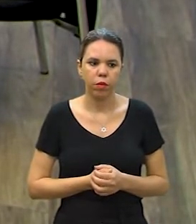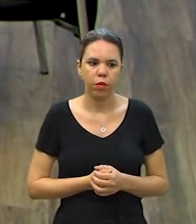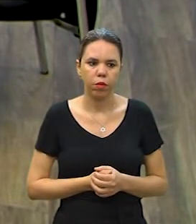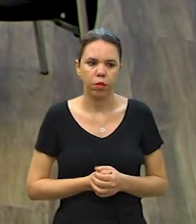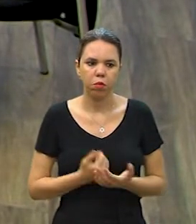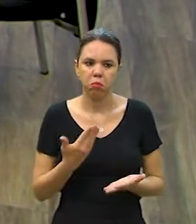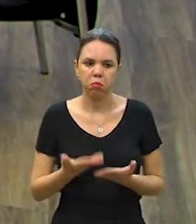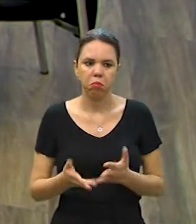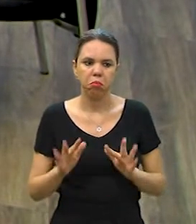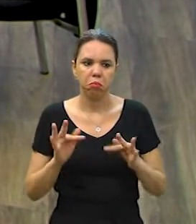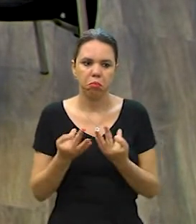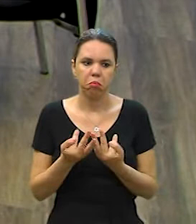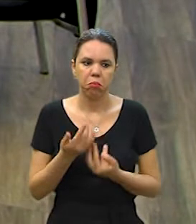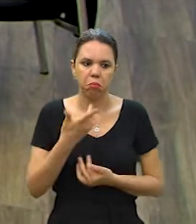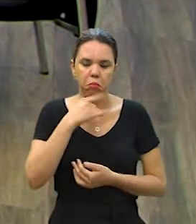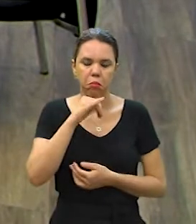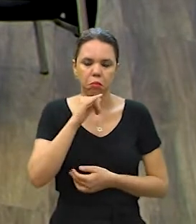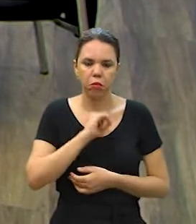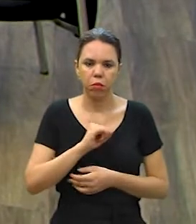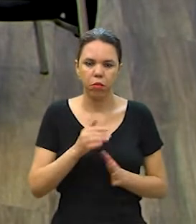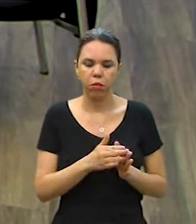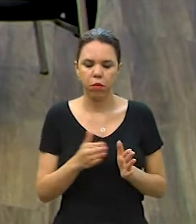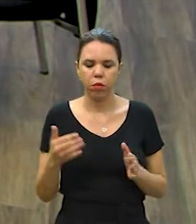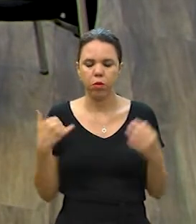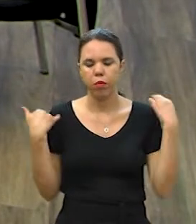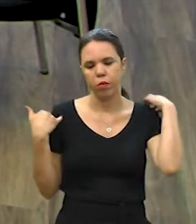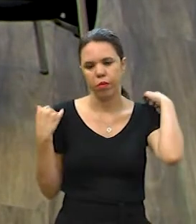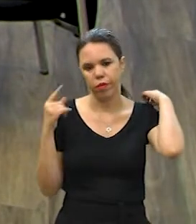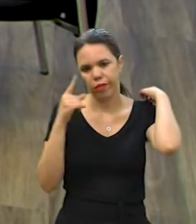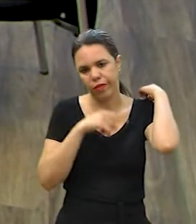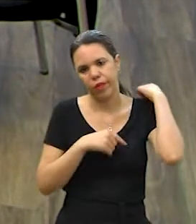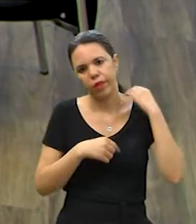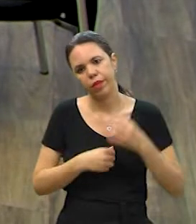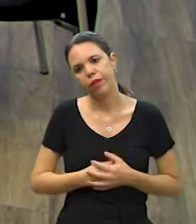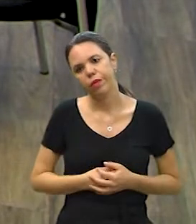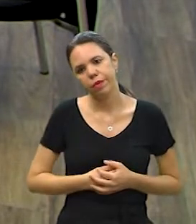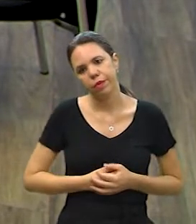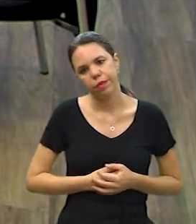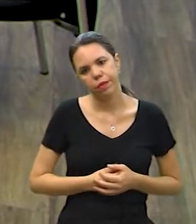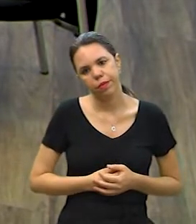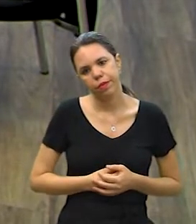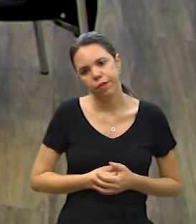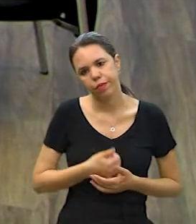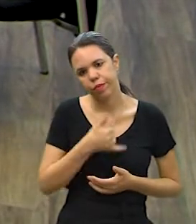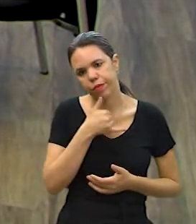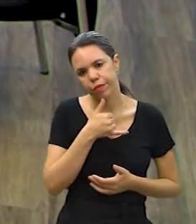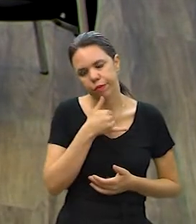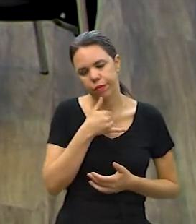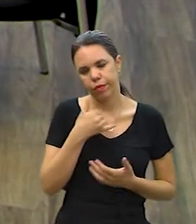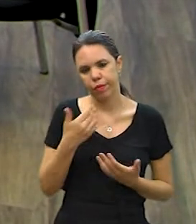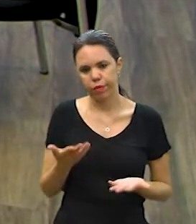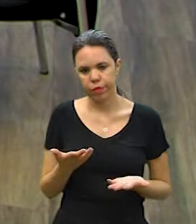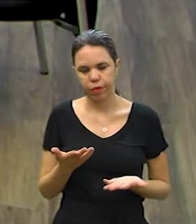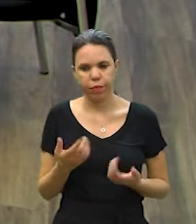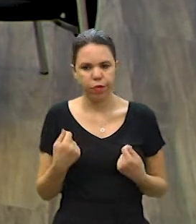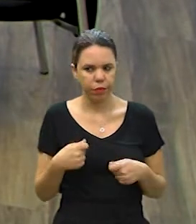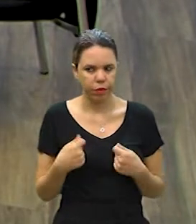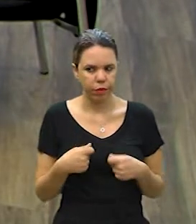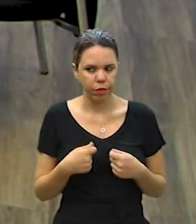Perder pai e mãe nessa faixa etária é muito triste, né? Então, eles vão precisar.